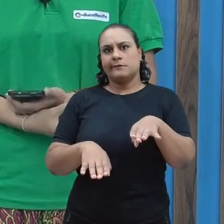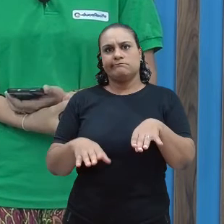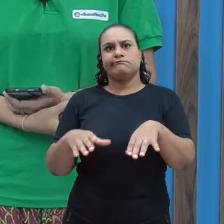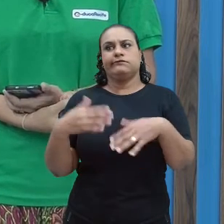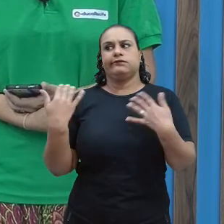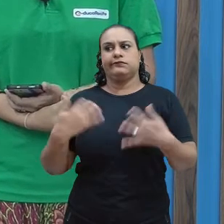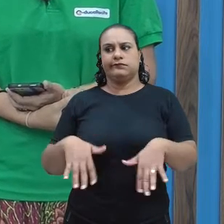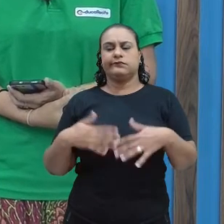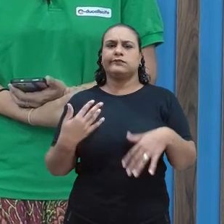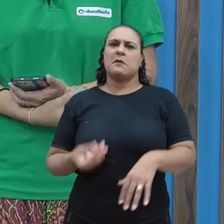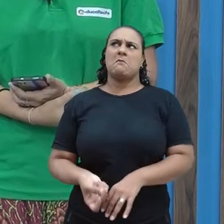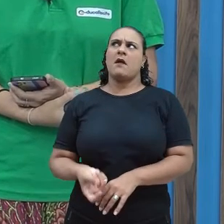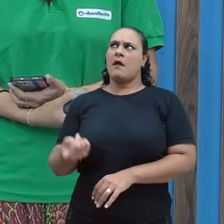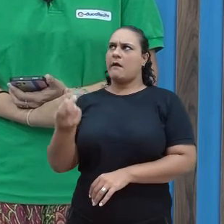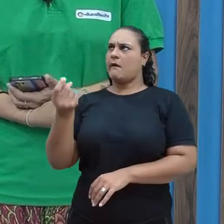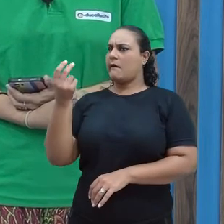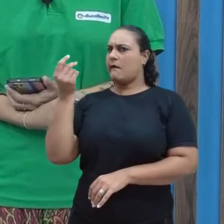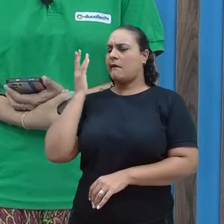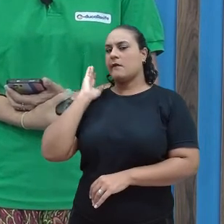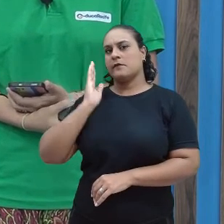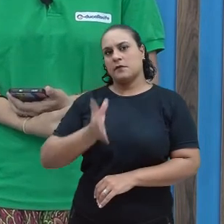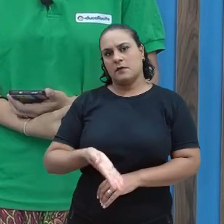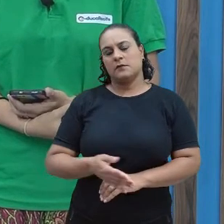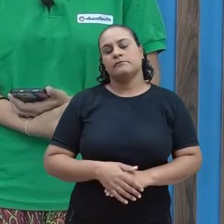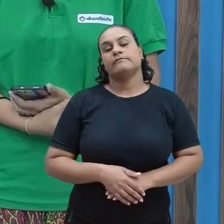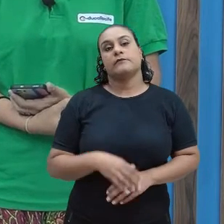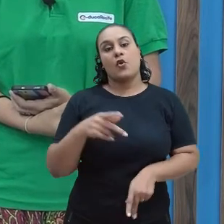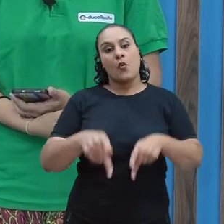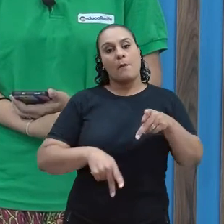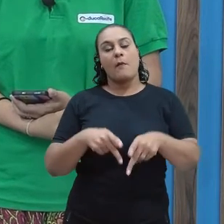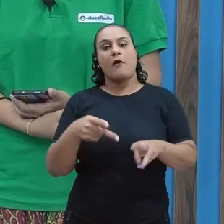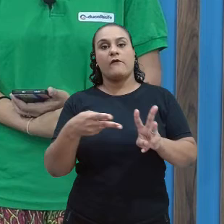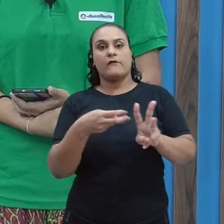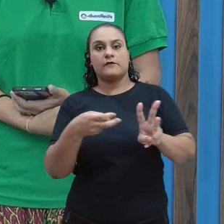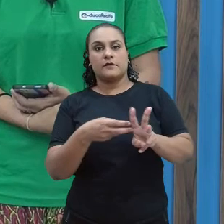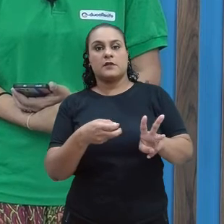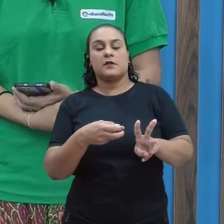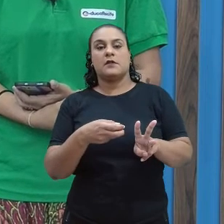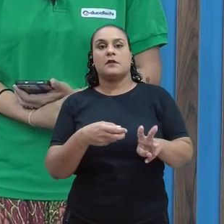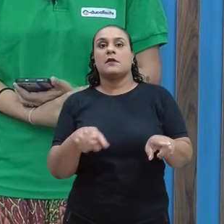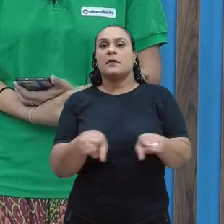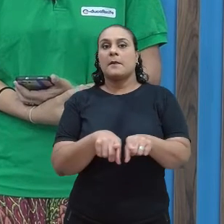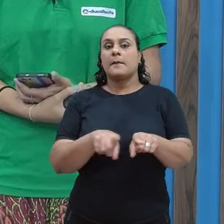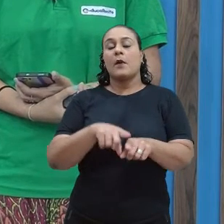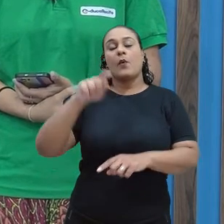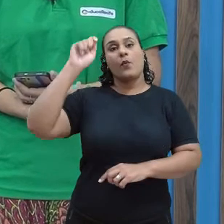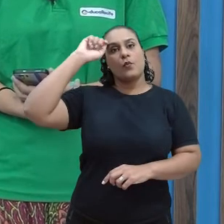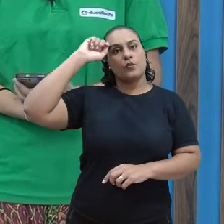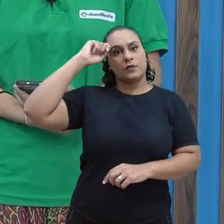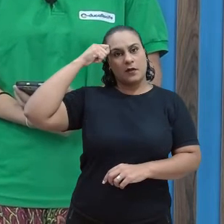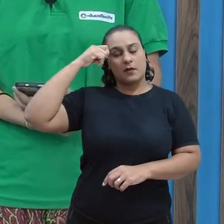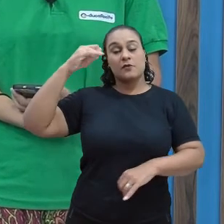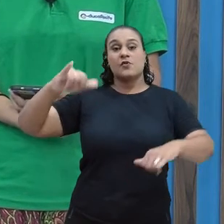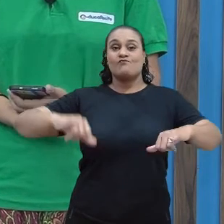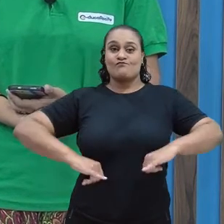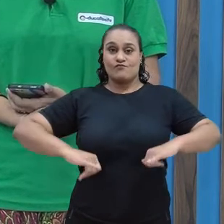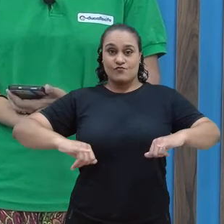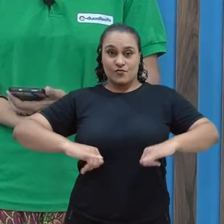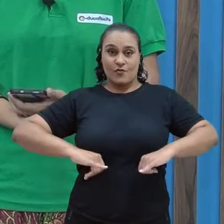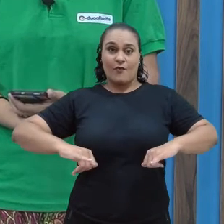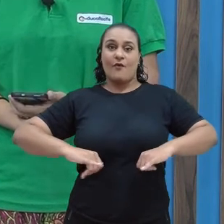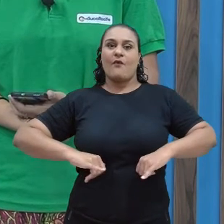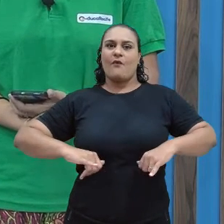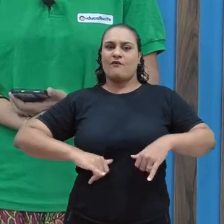bem antiga no nosso país, né? A gente sabe que os negros, os indígenas, eles ainda assim sofrem com